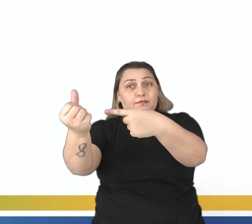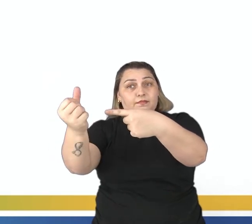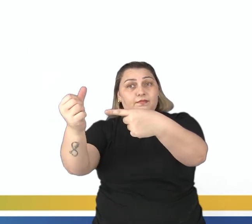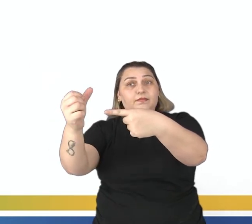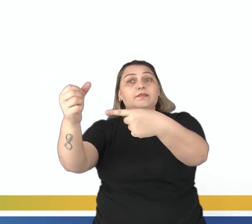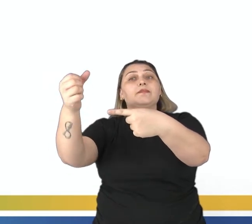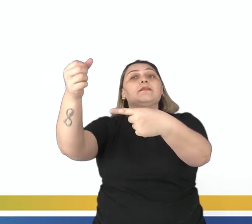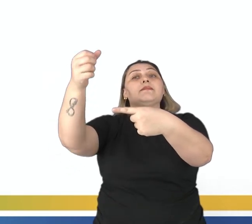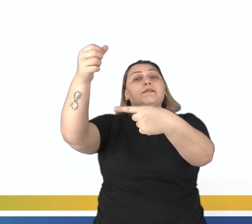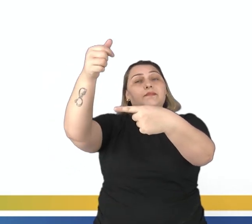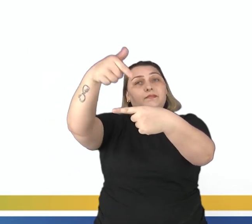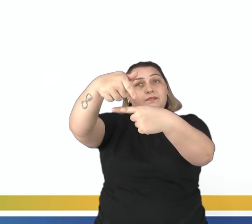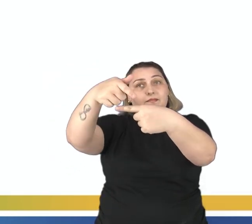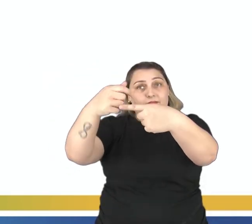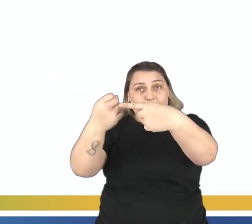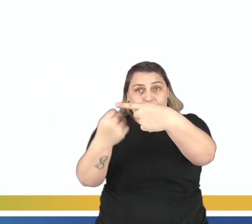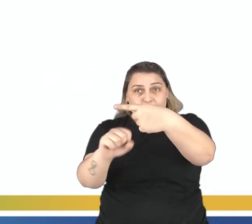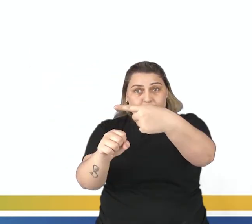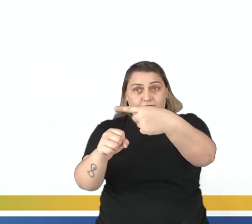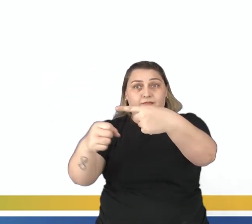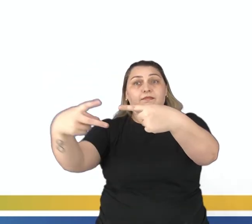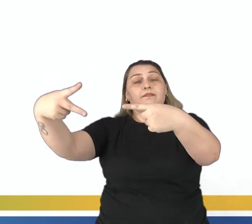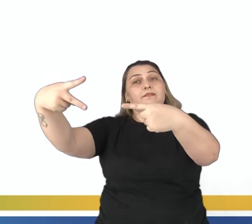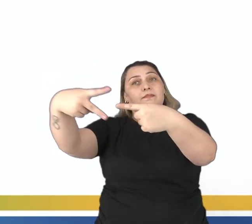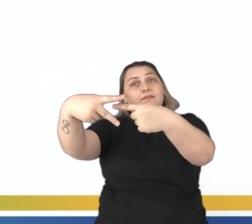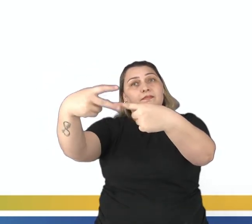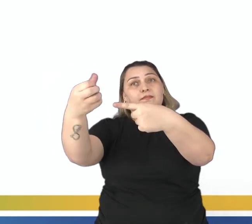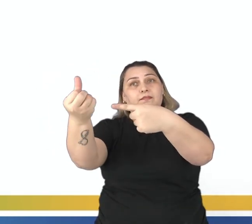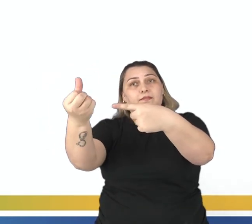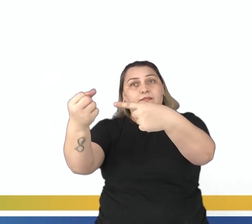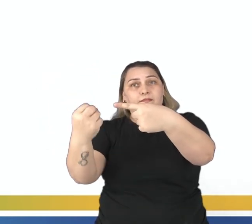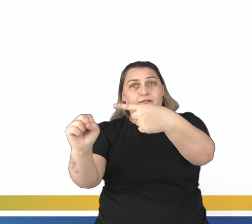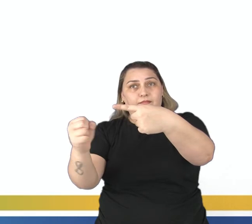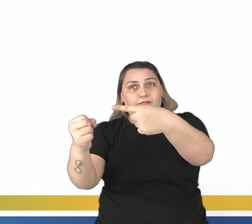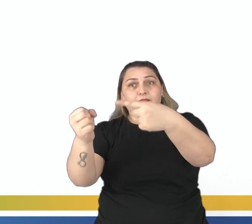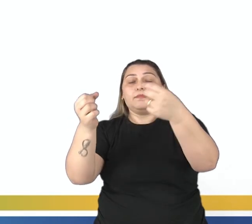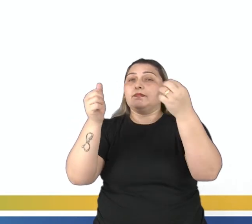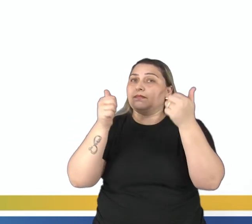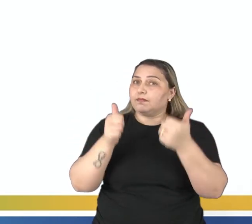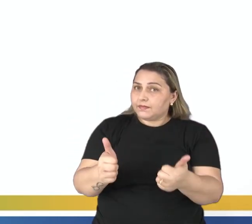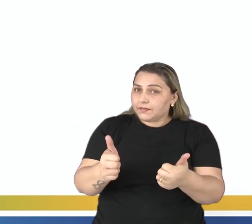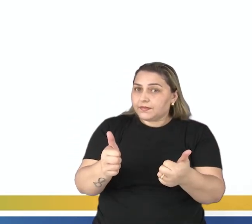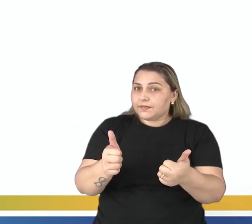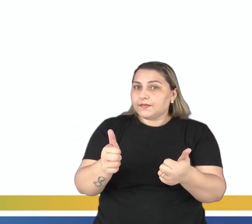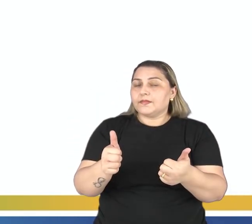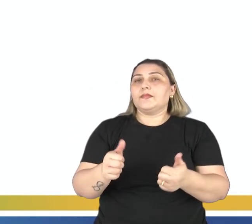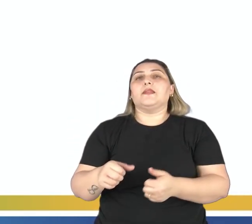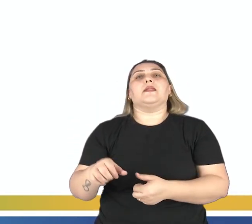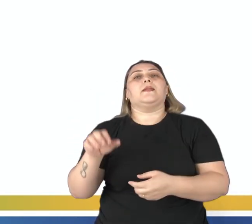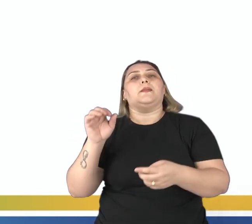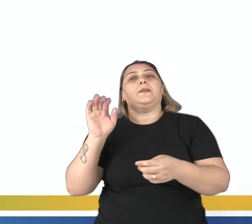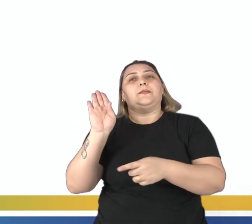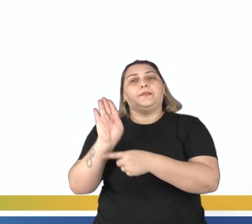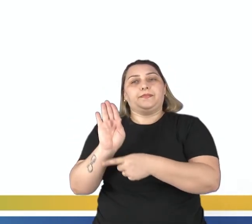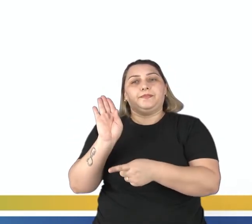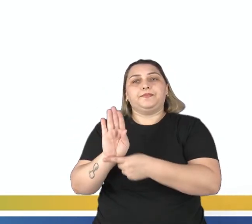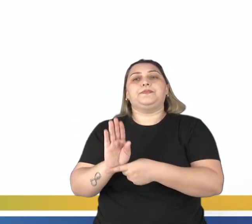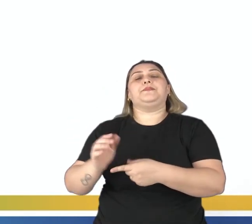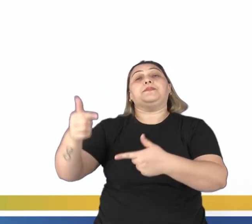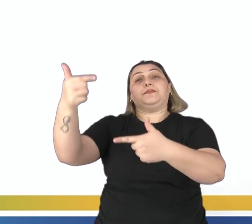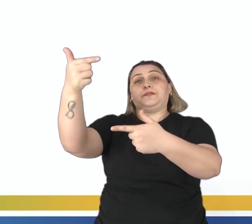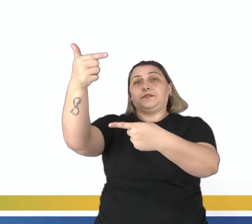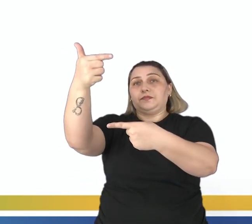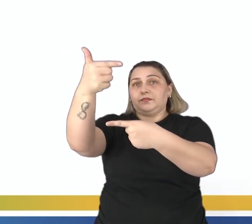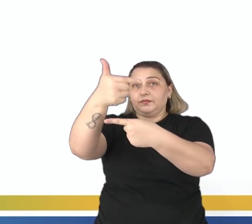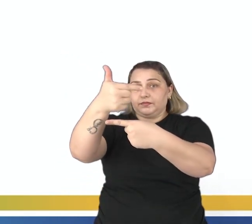quê? Que 7/8 ele é maior que 6/8. Beleza? Letra B, nós temos a